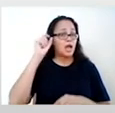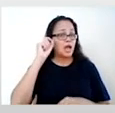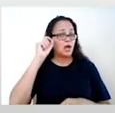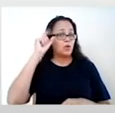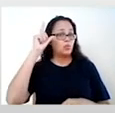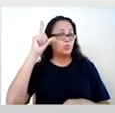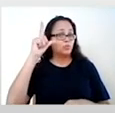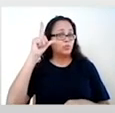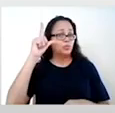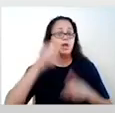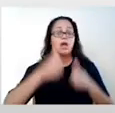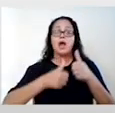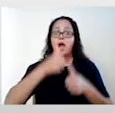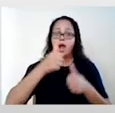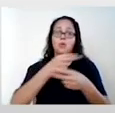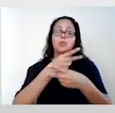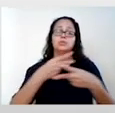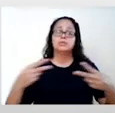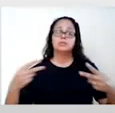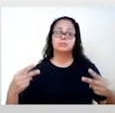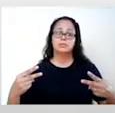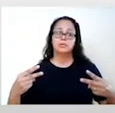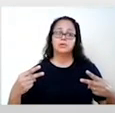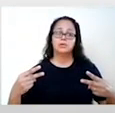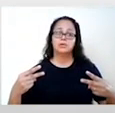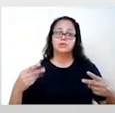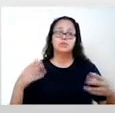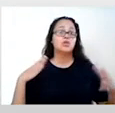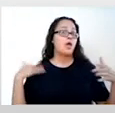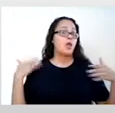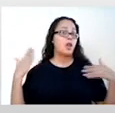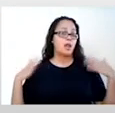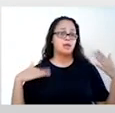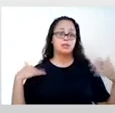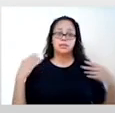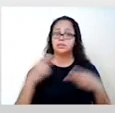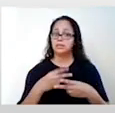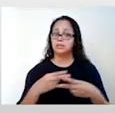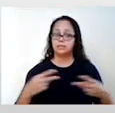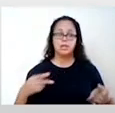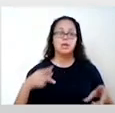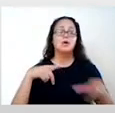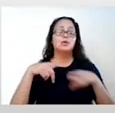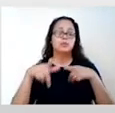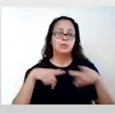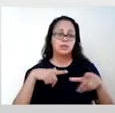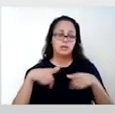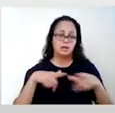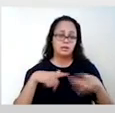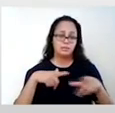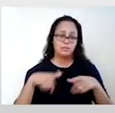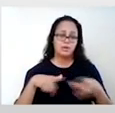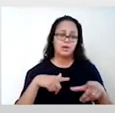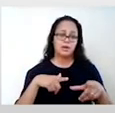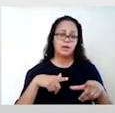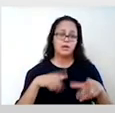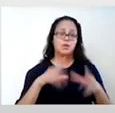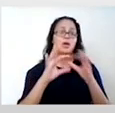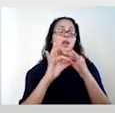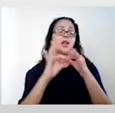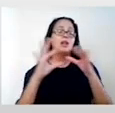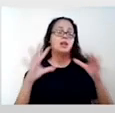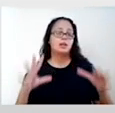à cultura, ao esporte, ao lazer, ao trabalho, à cidadania,